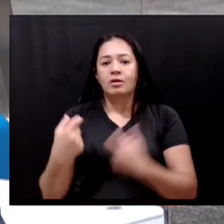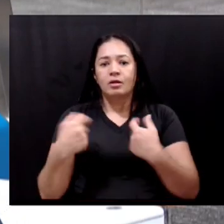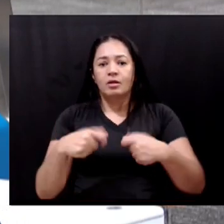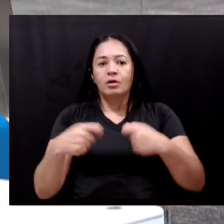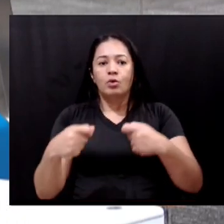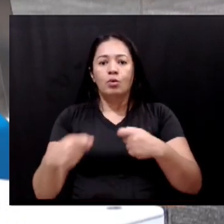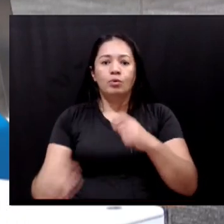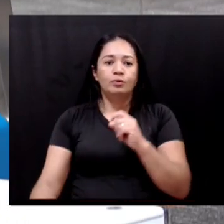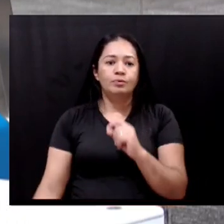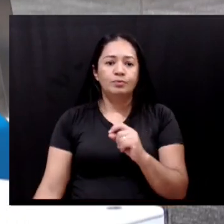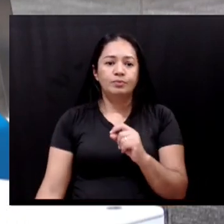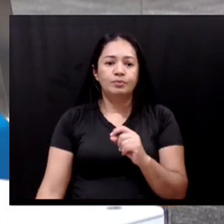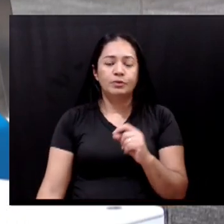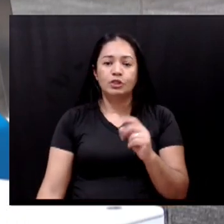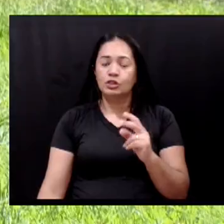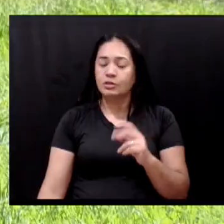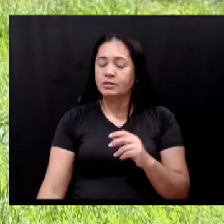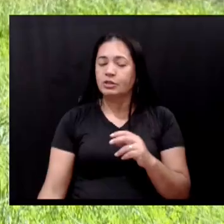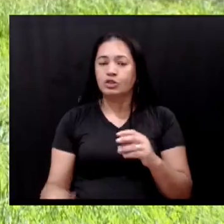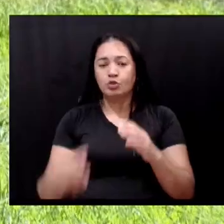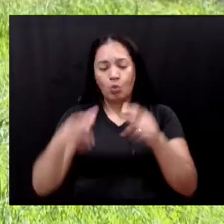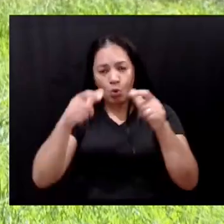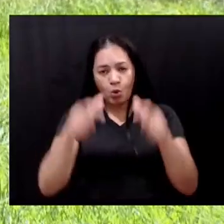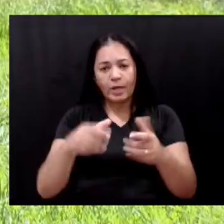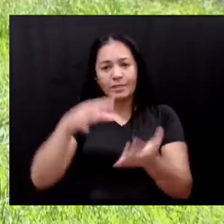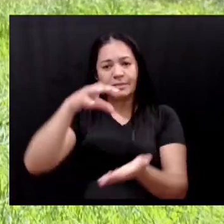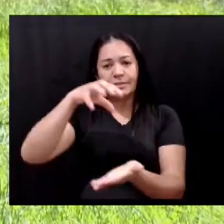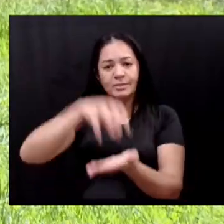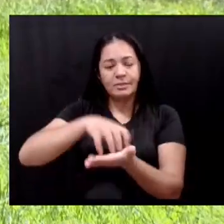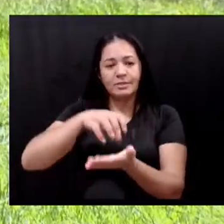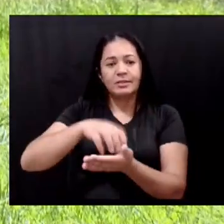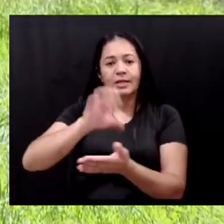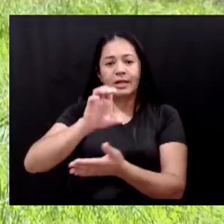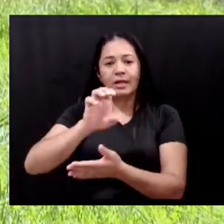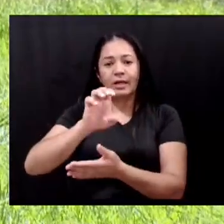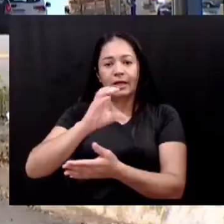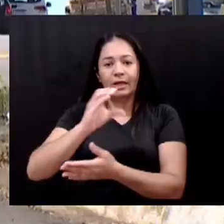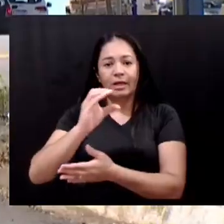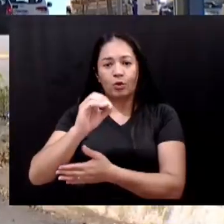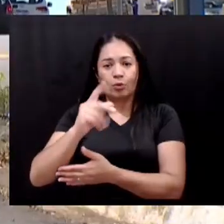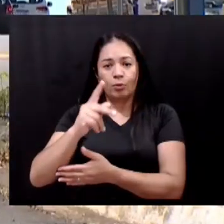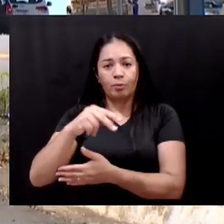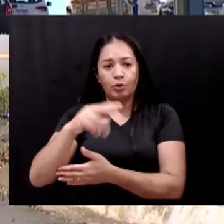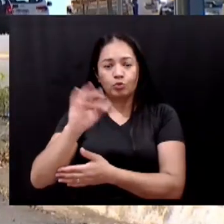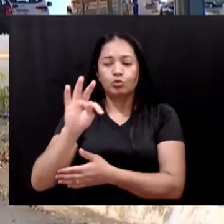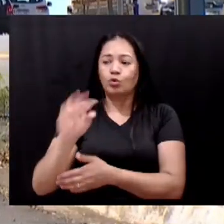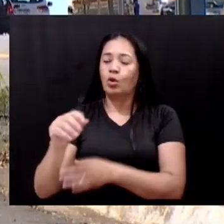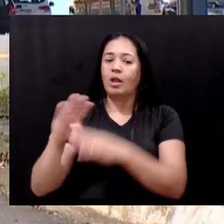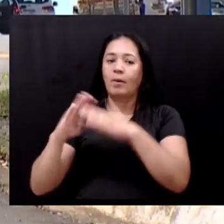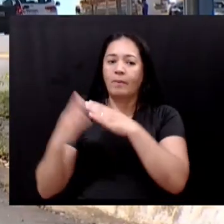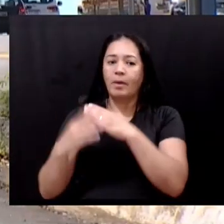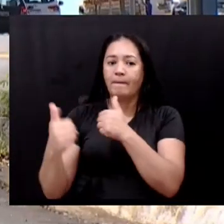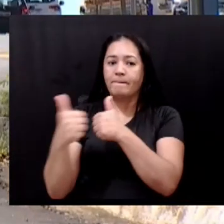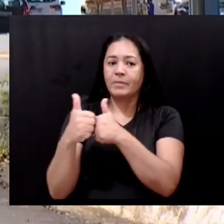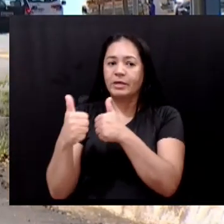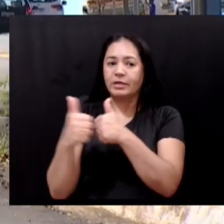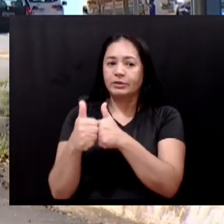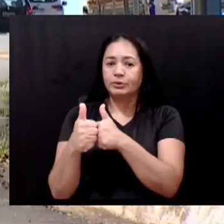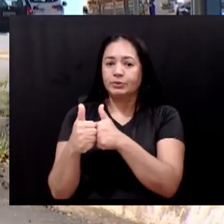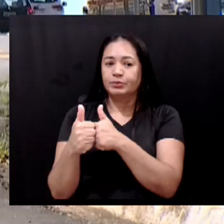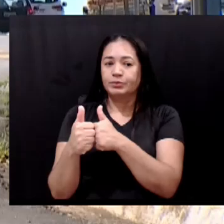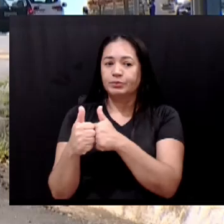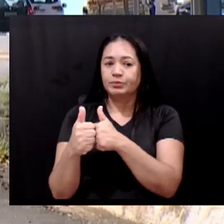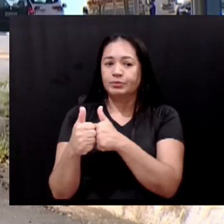permanente de um ecoponto naquele bairro, que abriga toda uma região ali próxima na região norte da